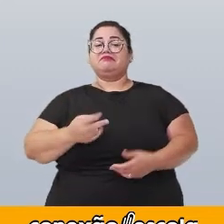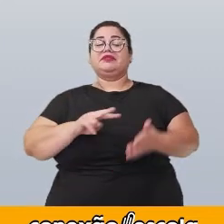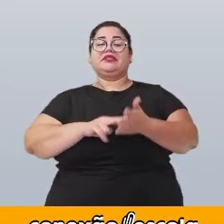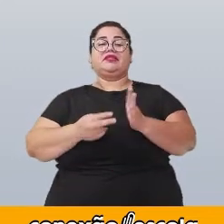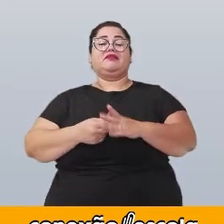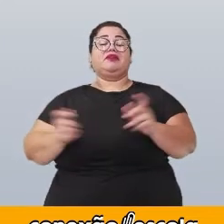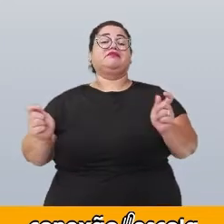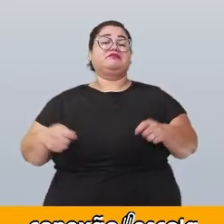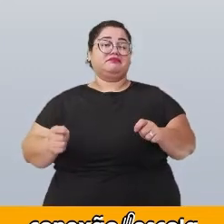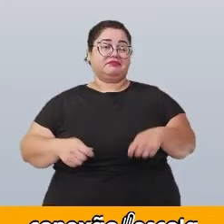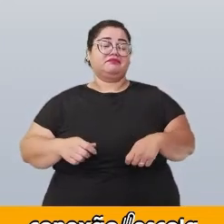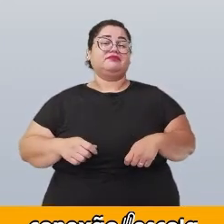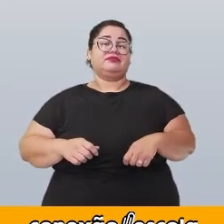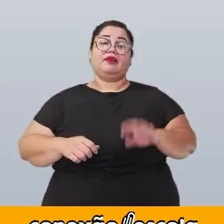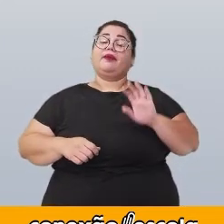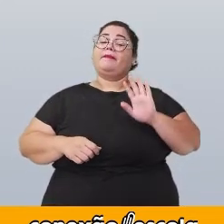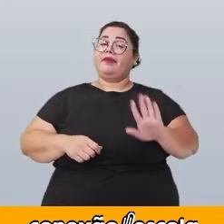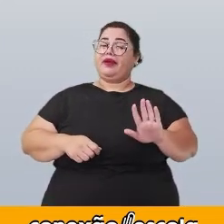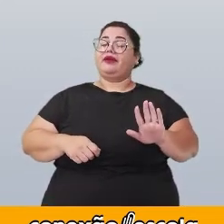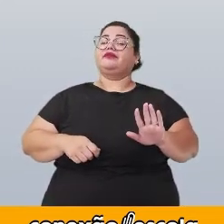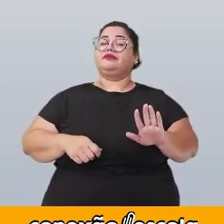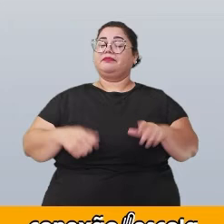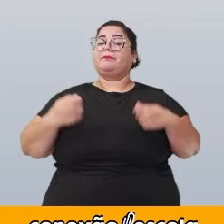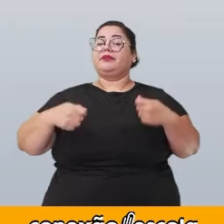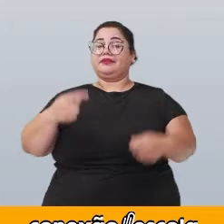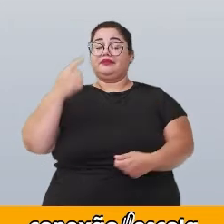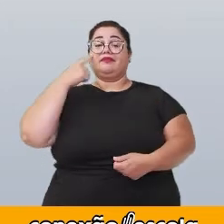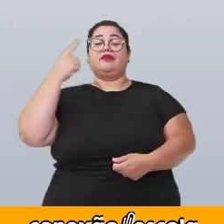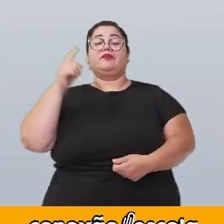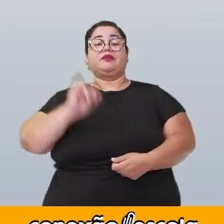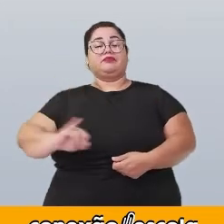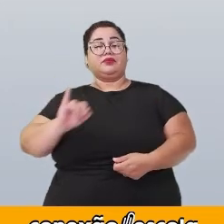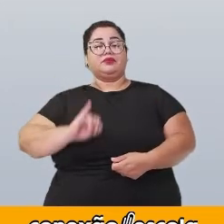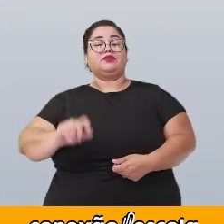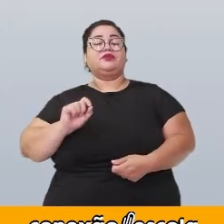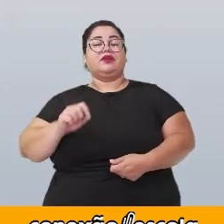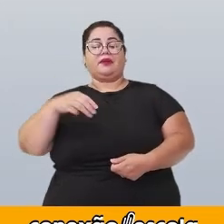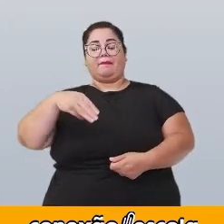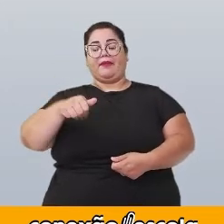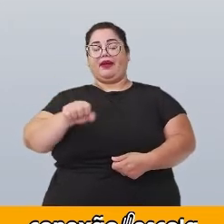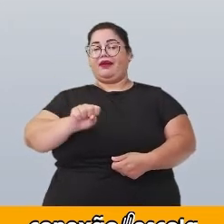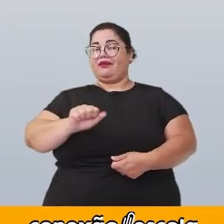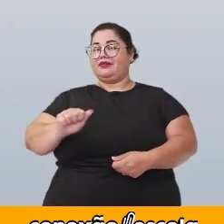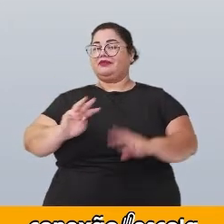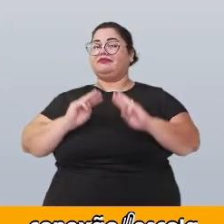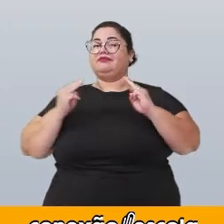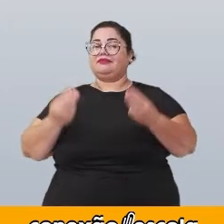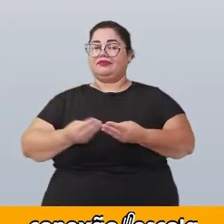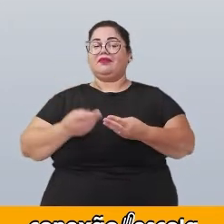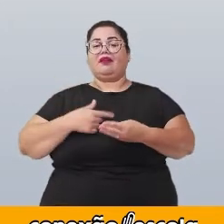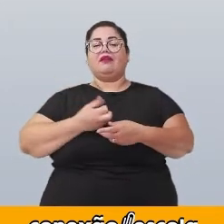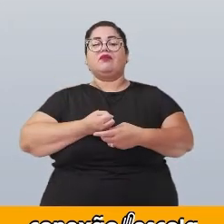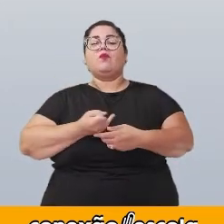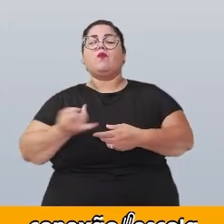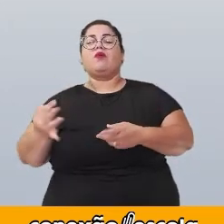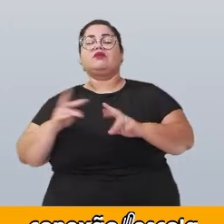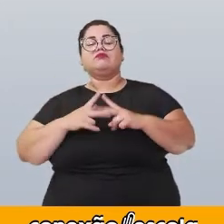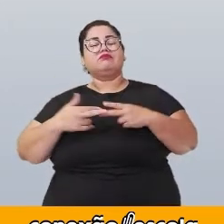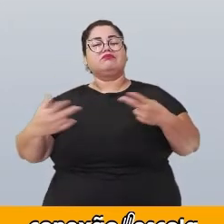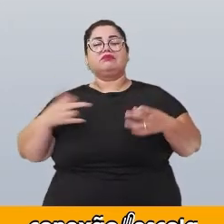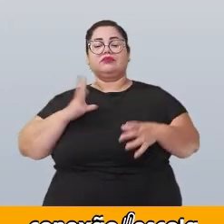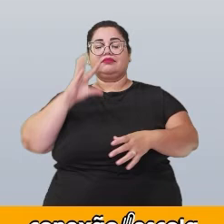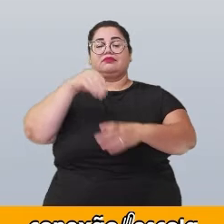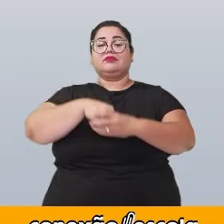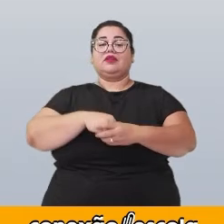mesmo significado, mas é importante destacar que massa é a quantidade de matéria presente